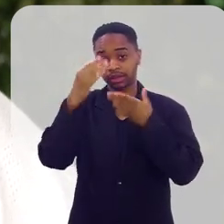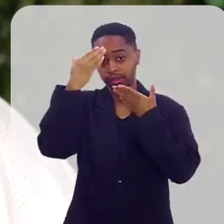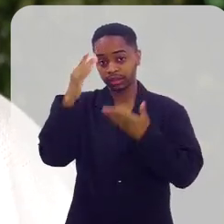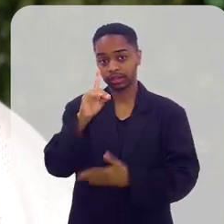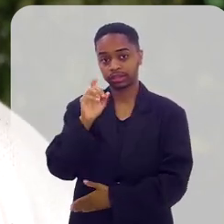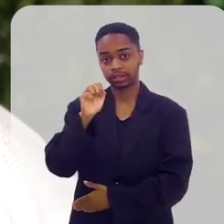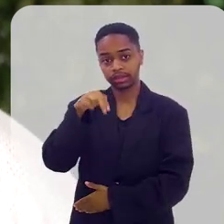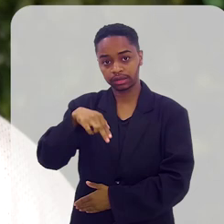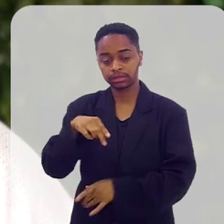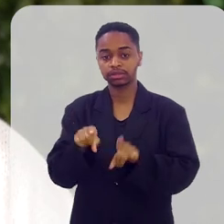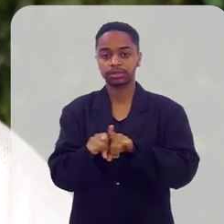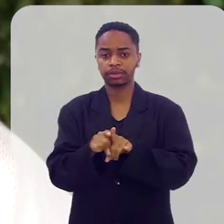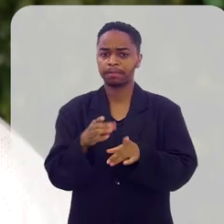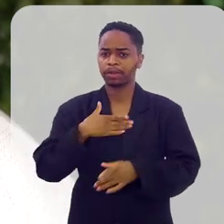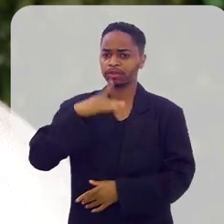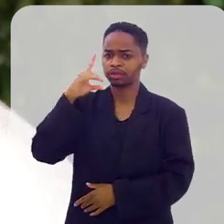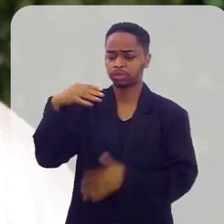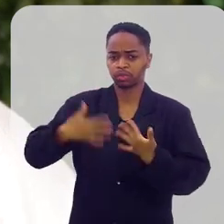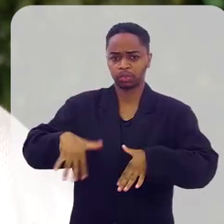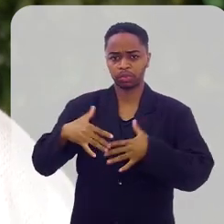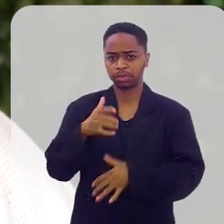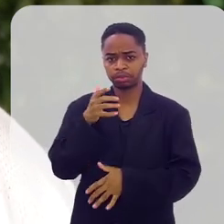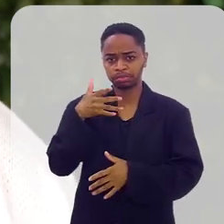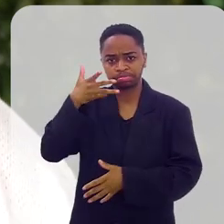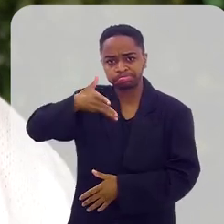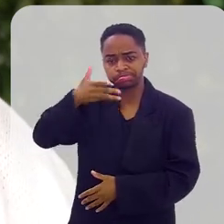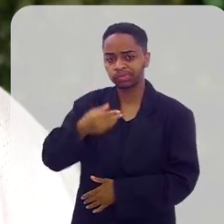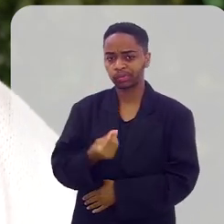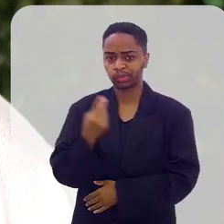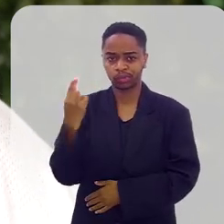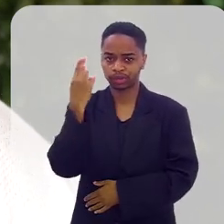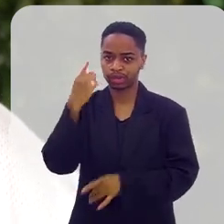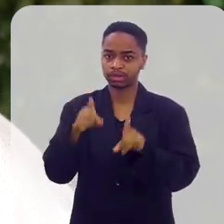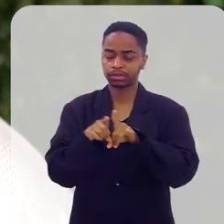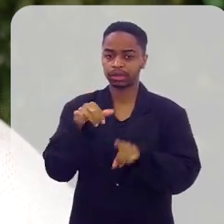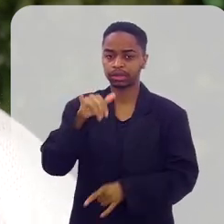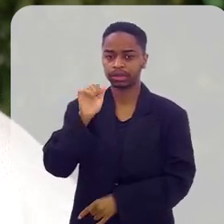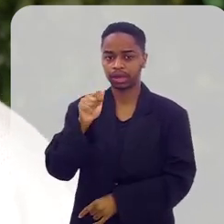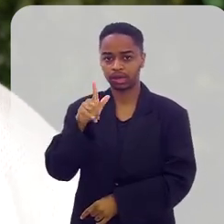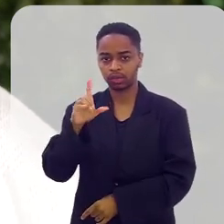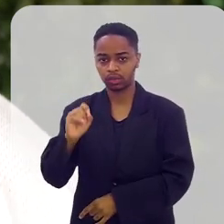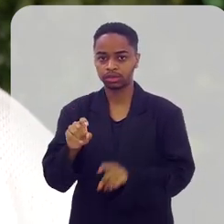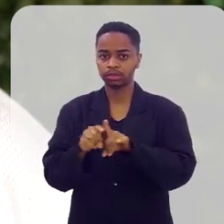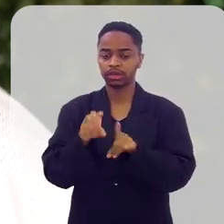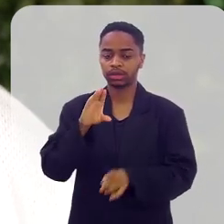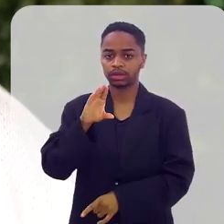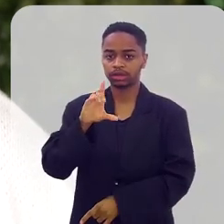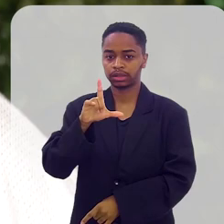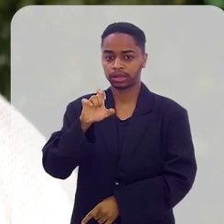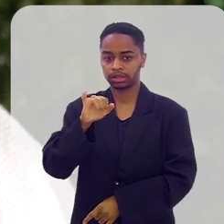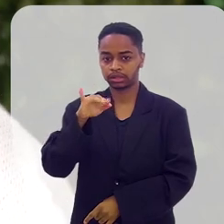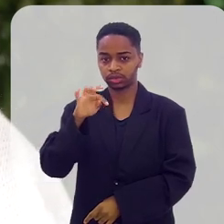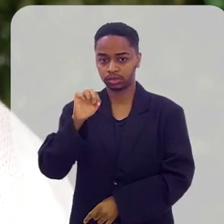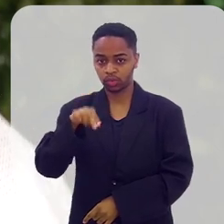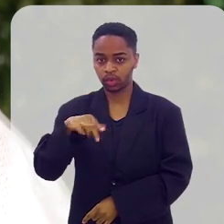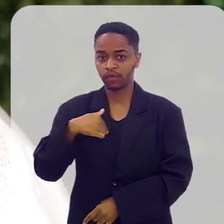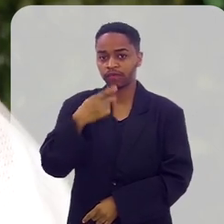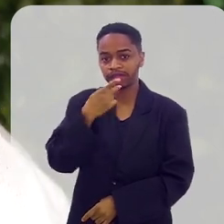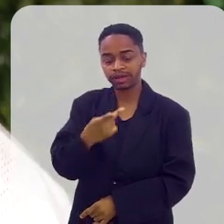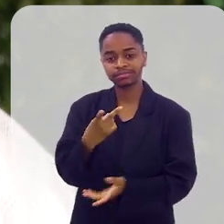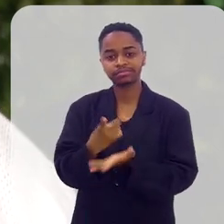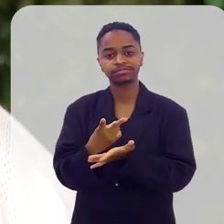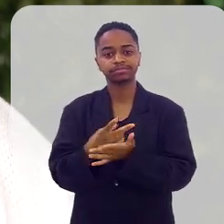agradecer ao Dan, meu Deus, sem palavra. Ao Iago Cleiton, que quando eu falo, eu